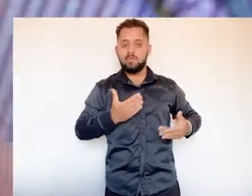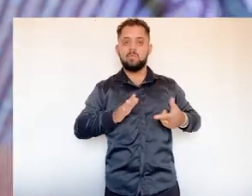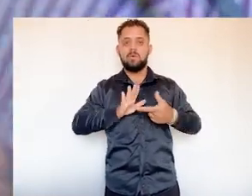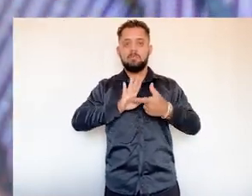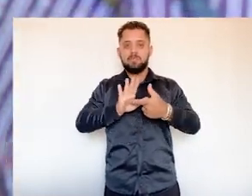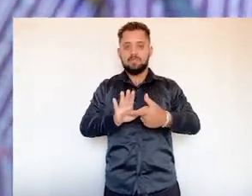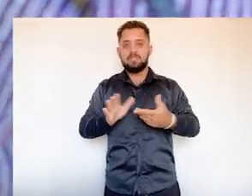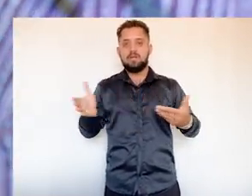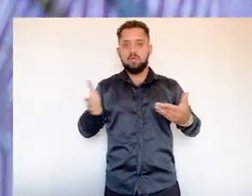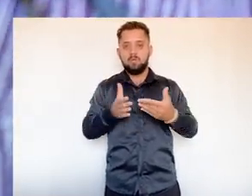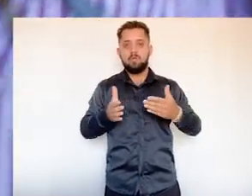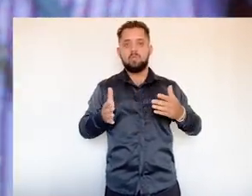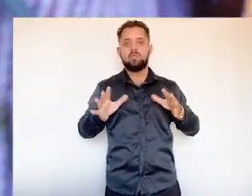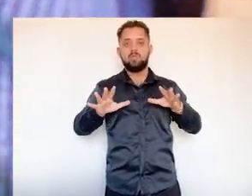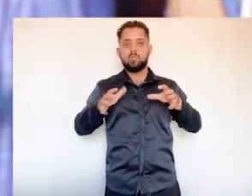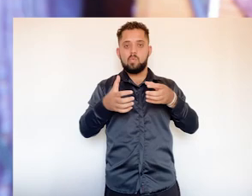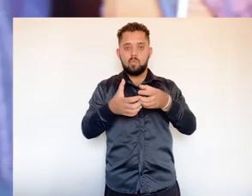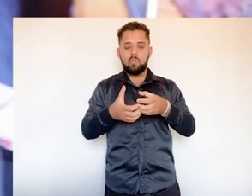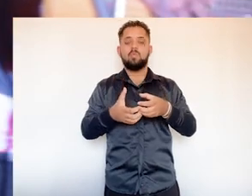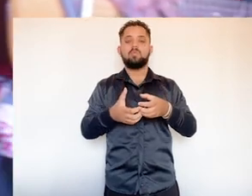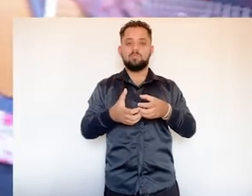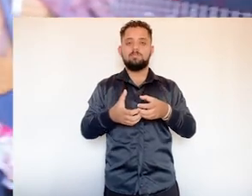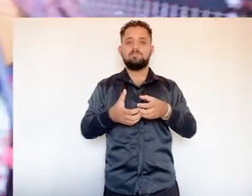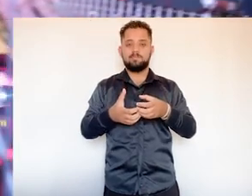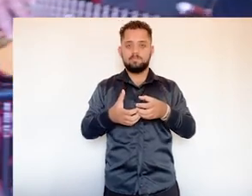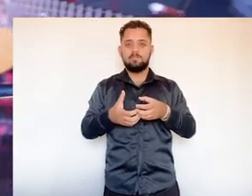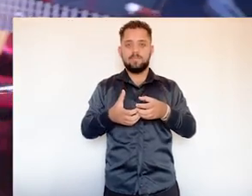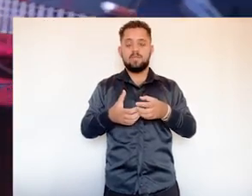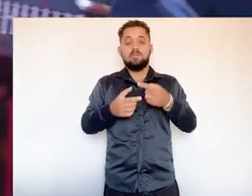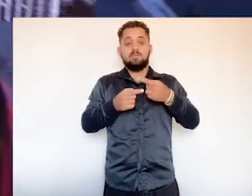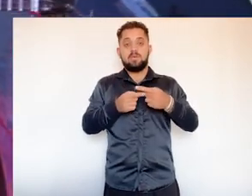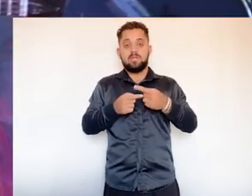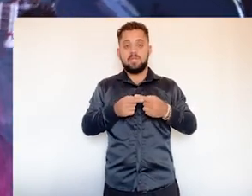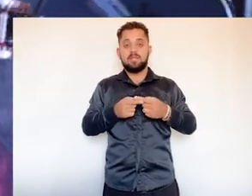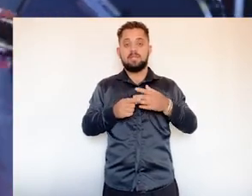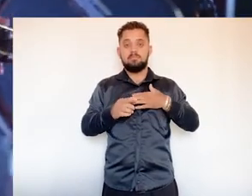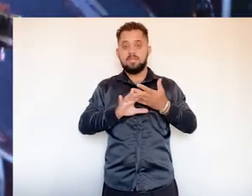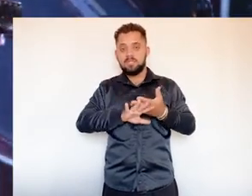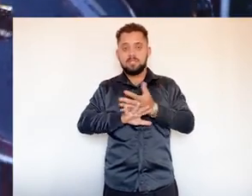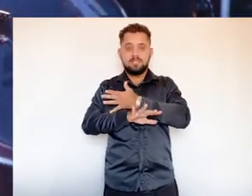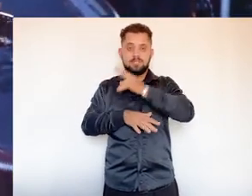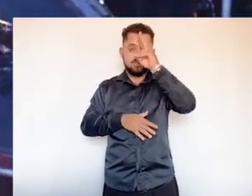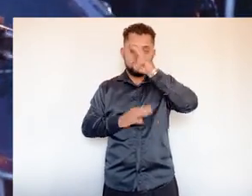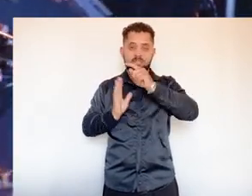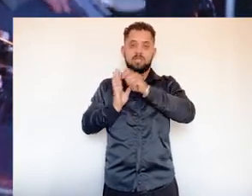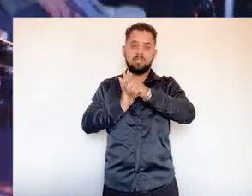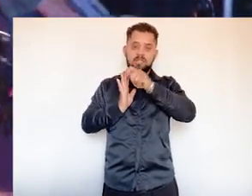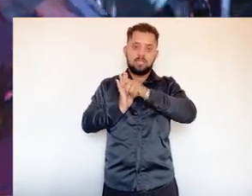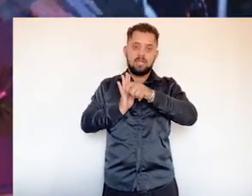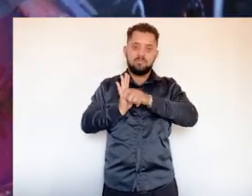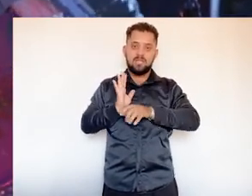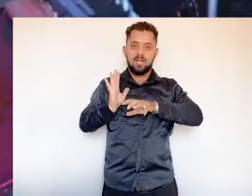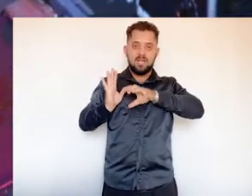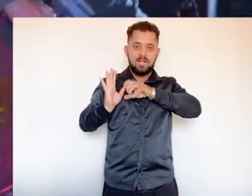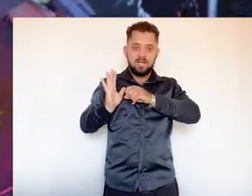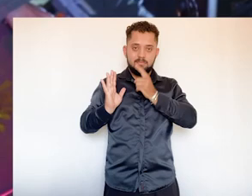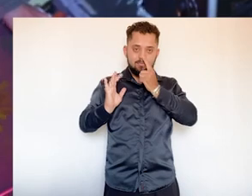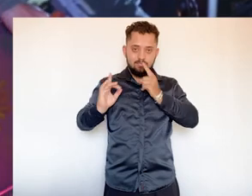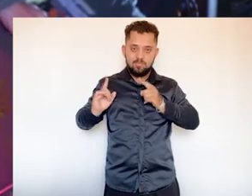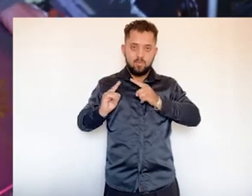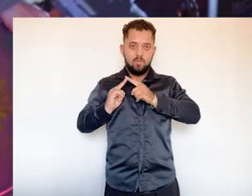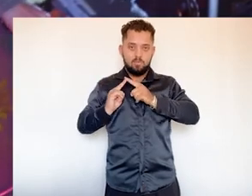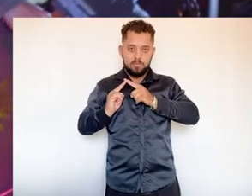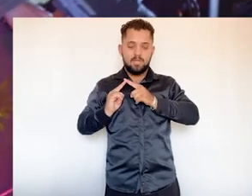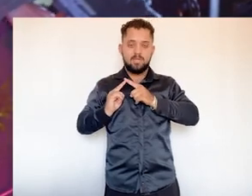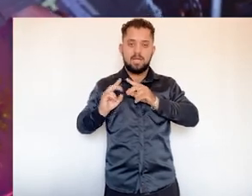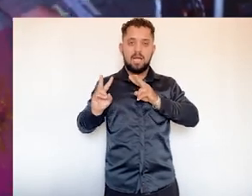poder colocar aquilo que eu compus, aquilo que eu amo, aquilo que eu sinto relacionado